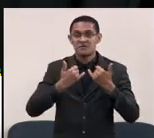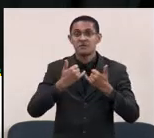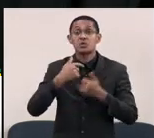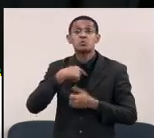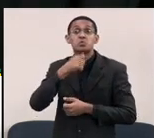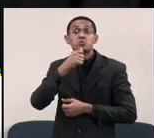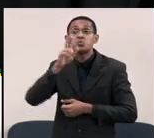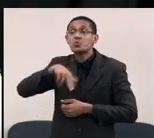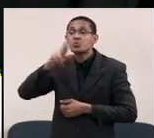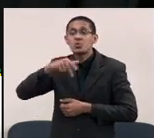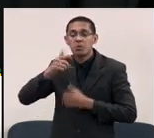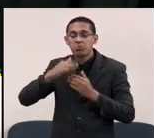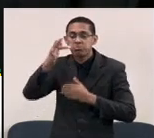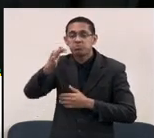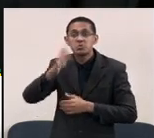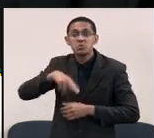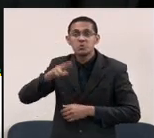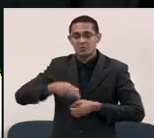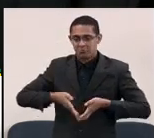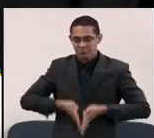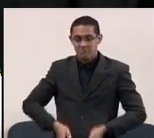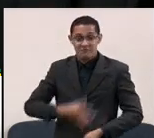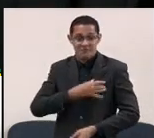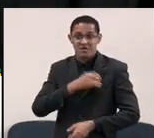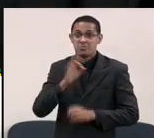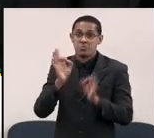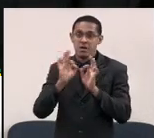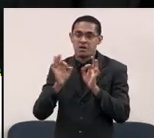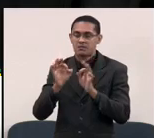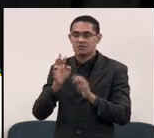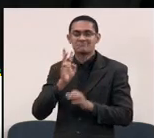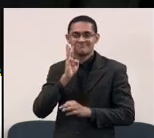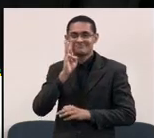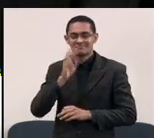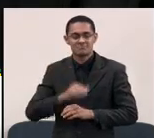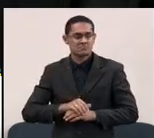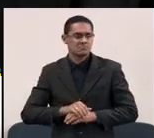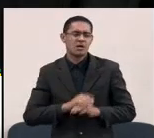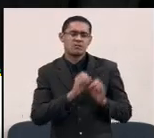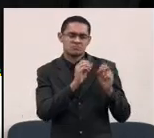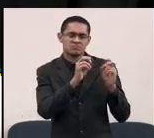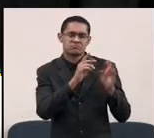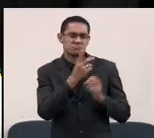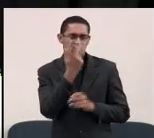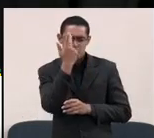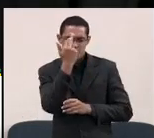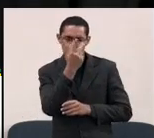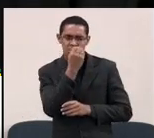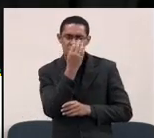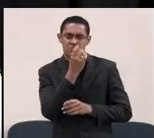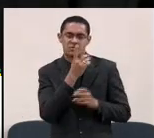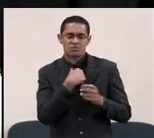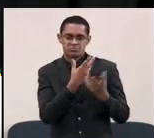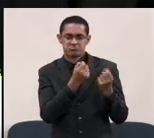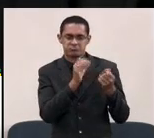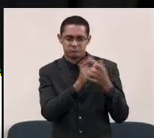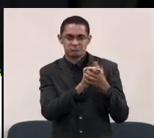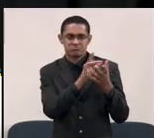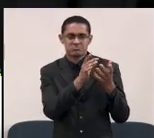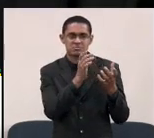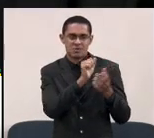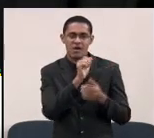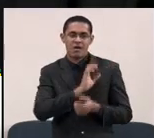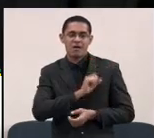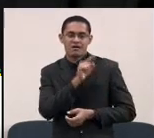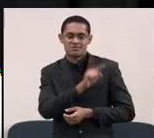teria filhos. Muito que bem. Tá certo. Valdez falou: não tem problema, eu quero você, não interessa, tal. Beleza. Valdez